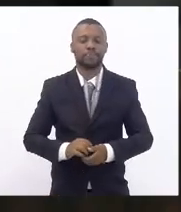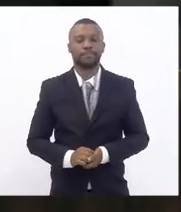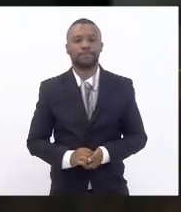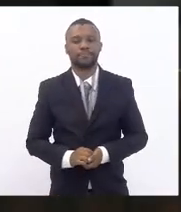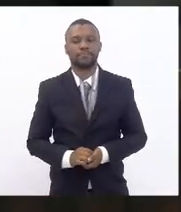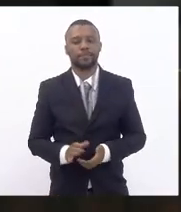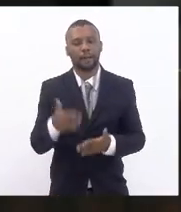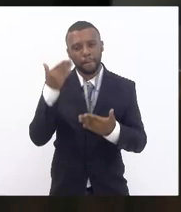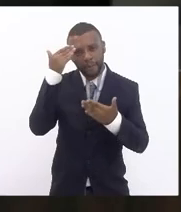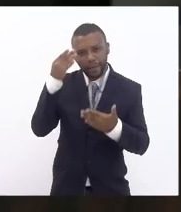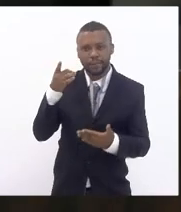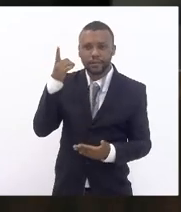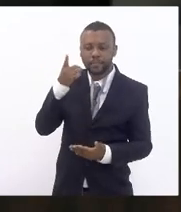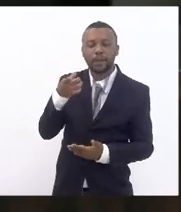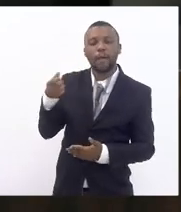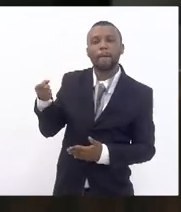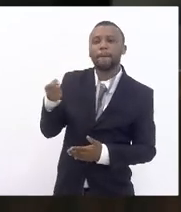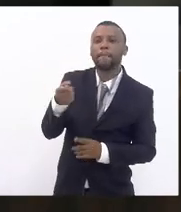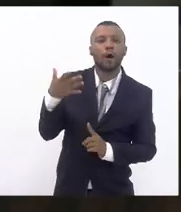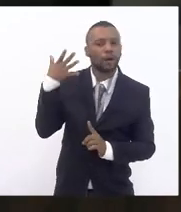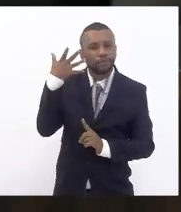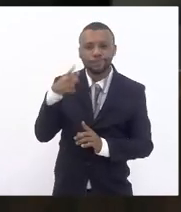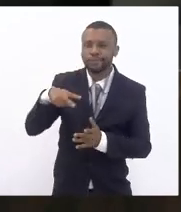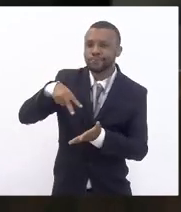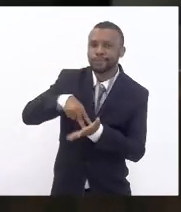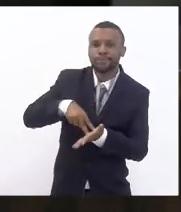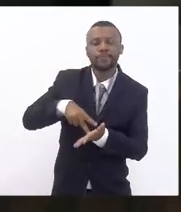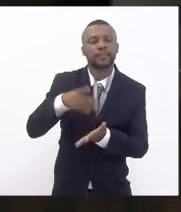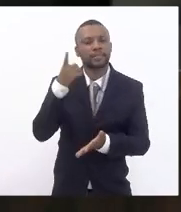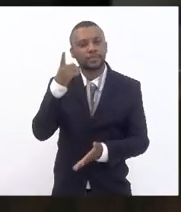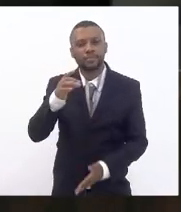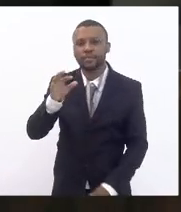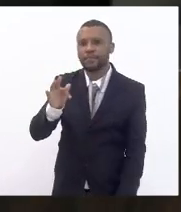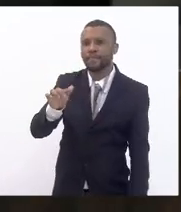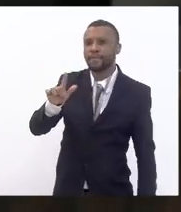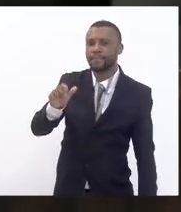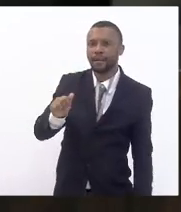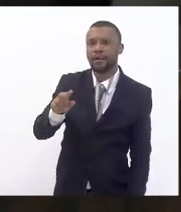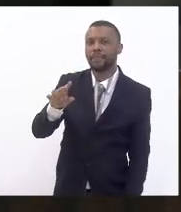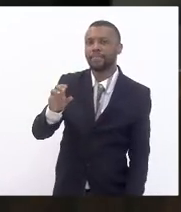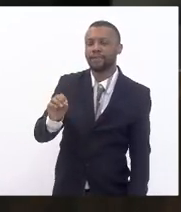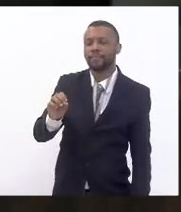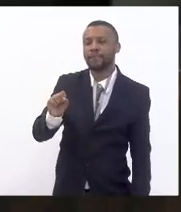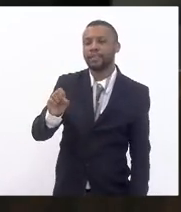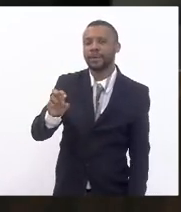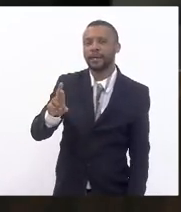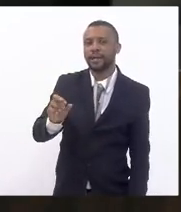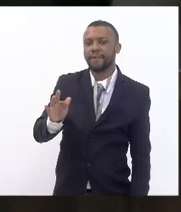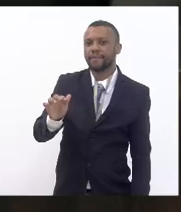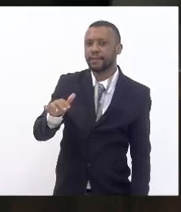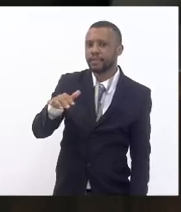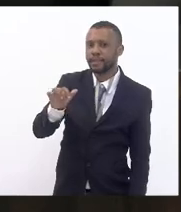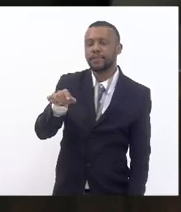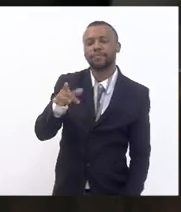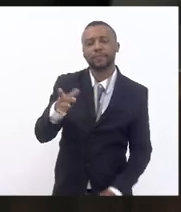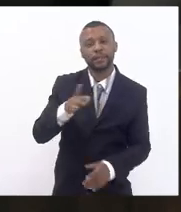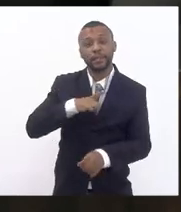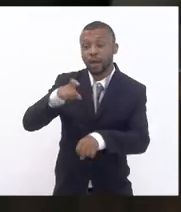Obrigado, deputado. Próximo orador inscrito, nobre deputado Flávio Serafini. Vossa Excelência dispõe de 10 minutos no tempo